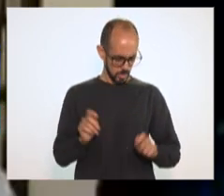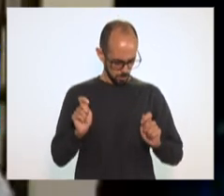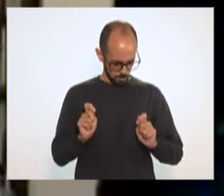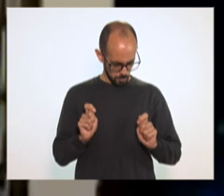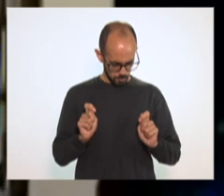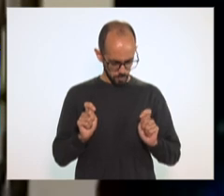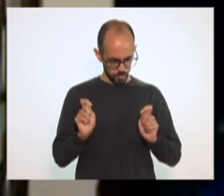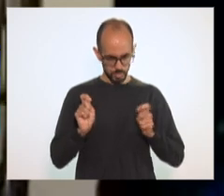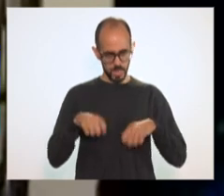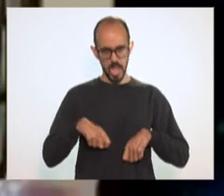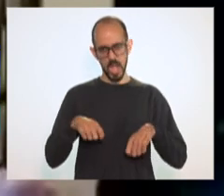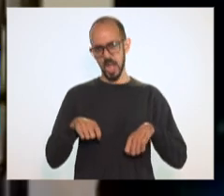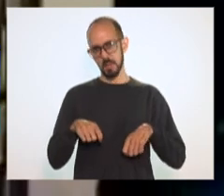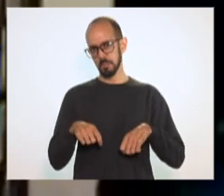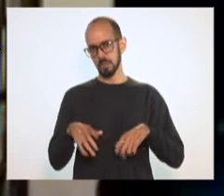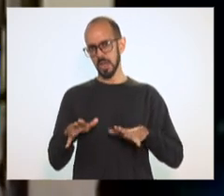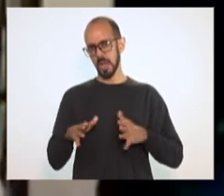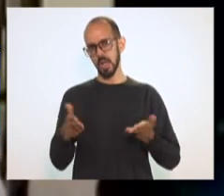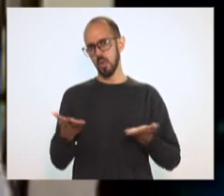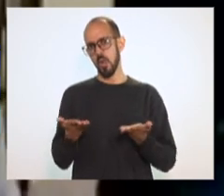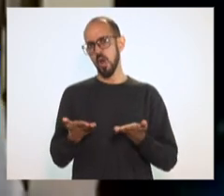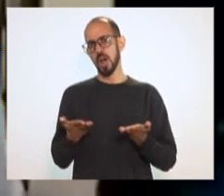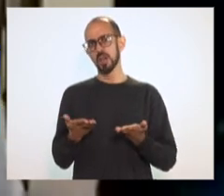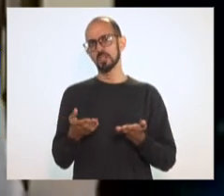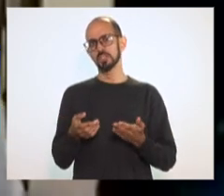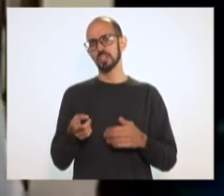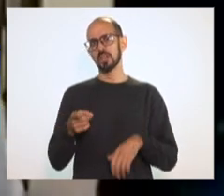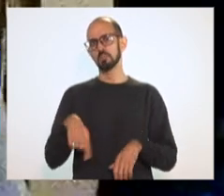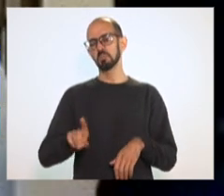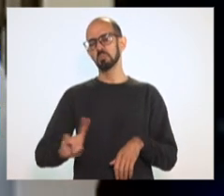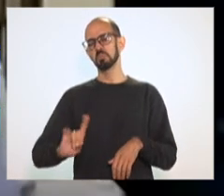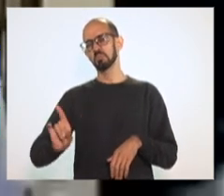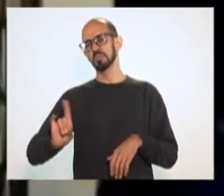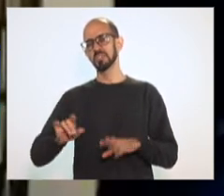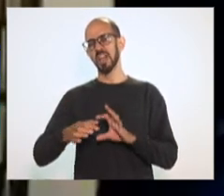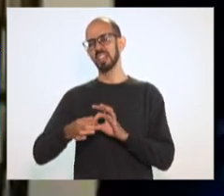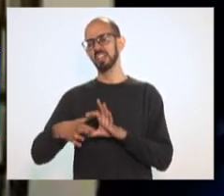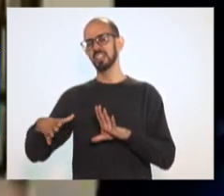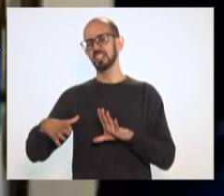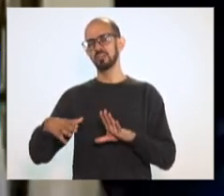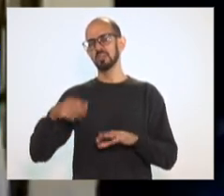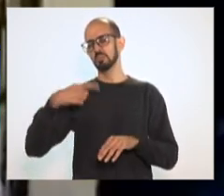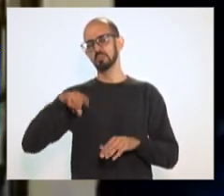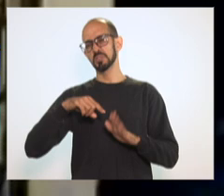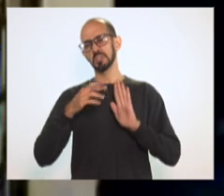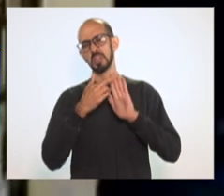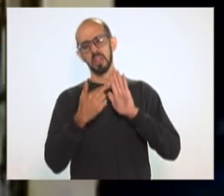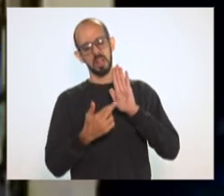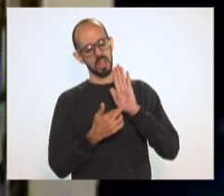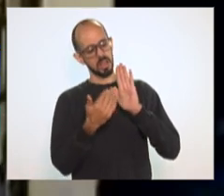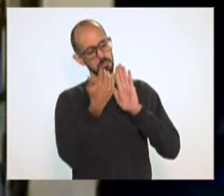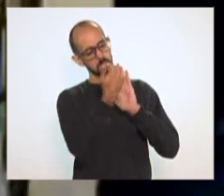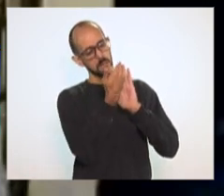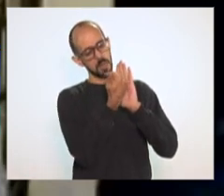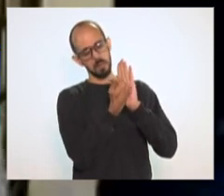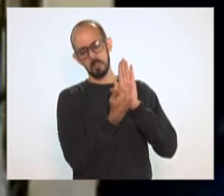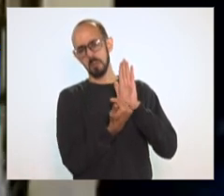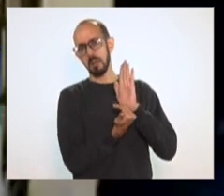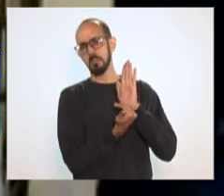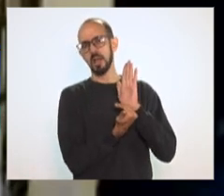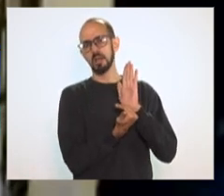pelo menos não estar livre do cumprimento de determinados itens dos